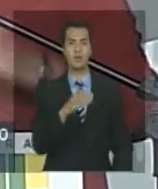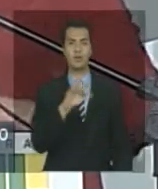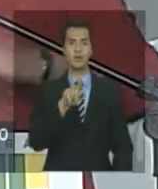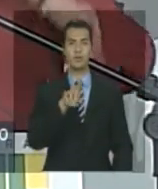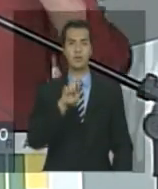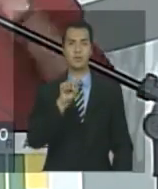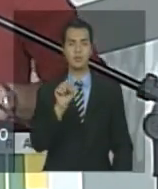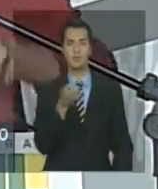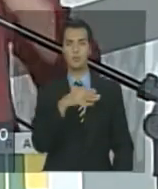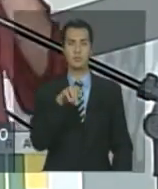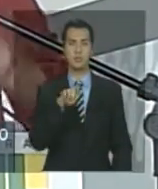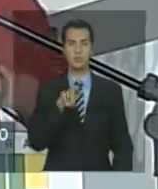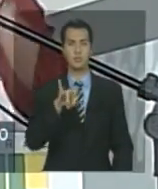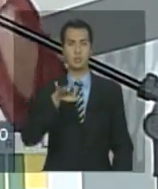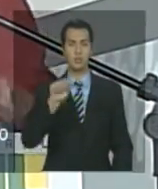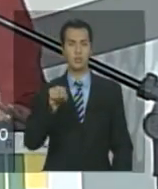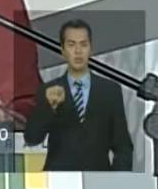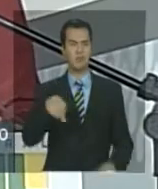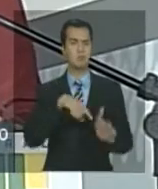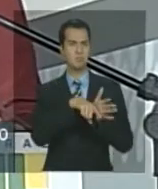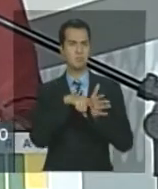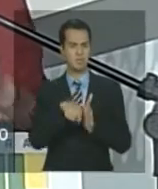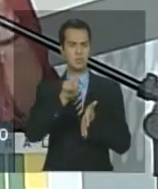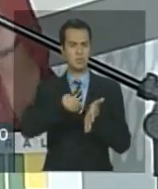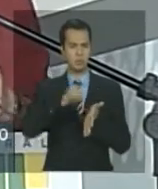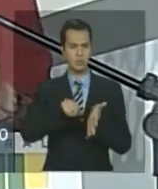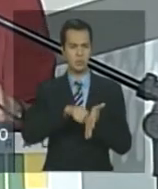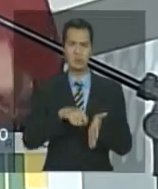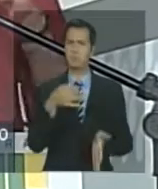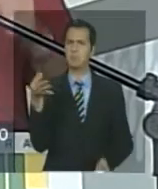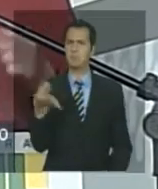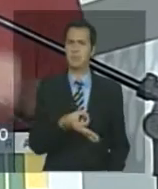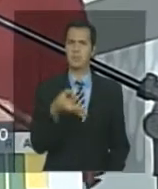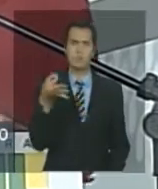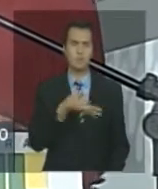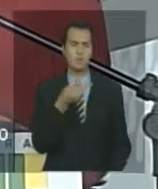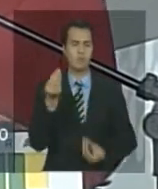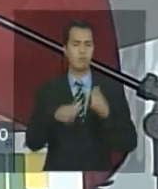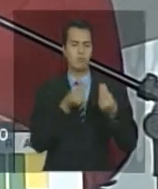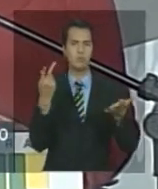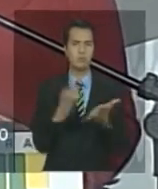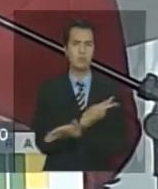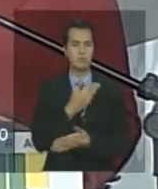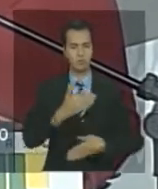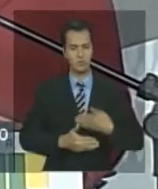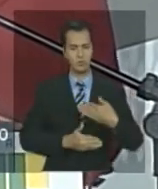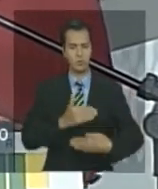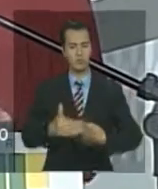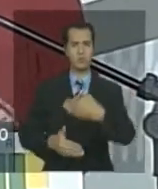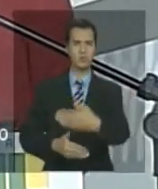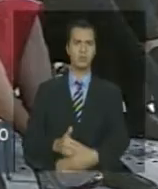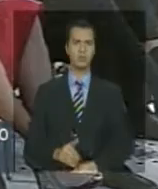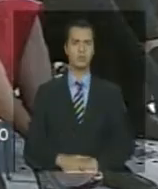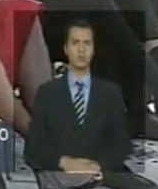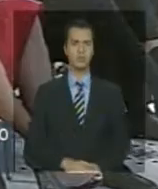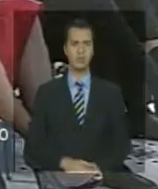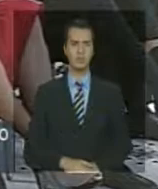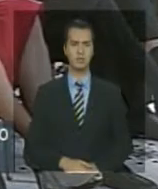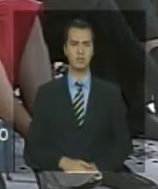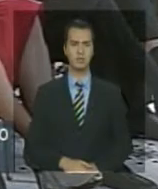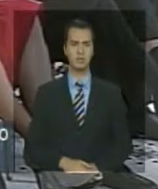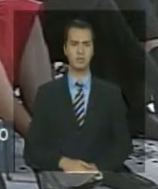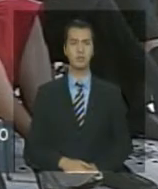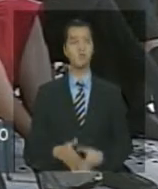dos estudos mais bem feitos a respeito desse processo. Queria